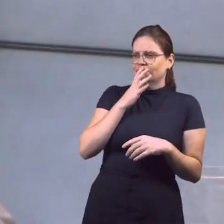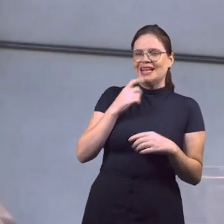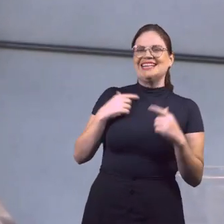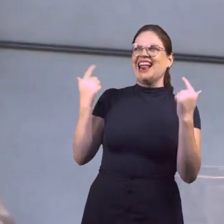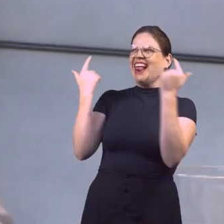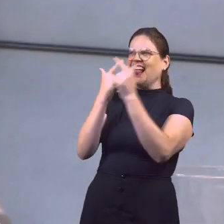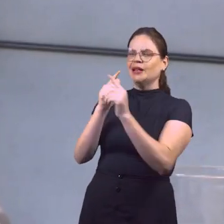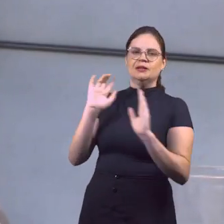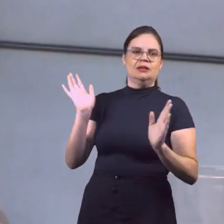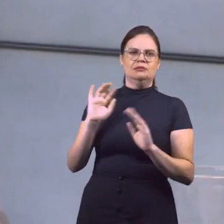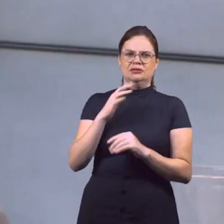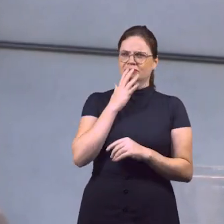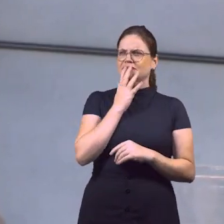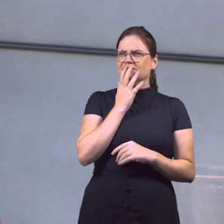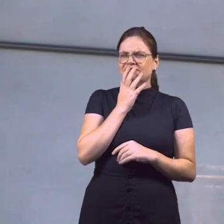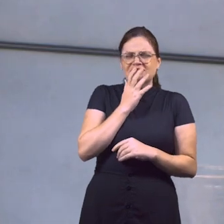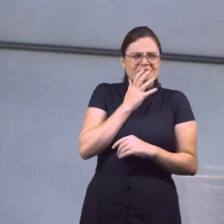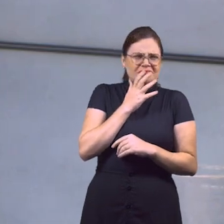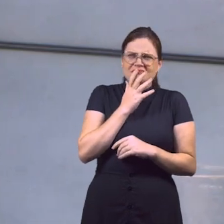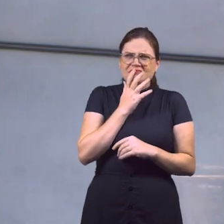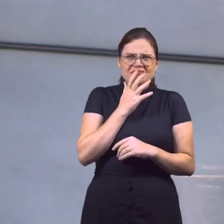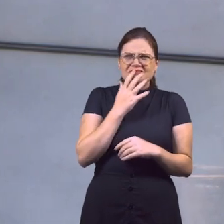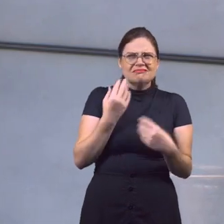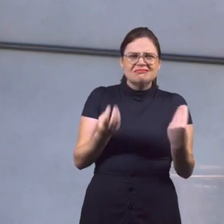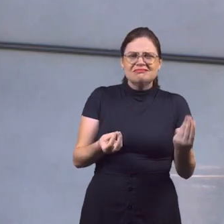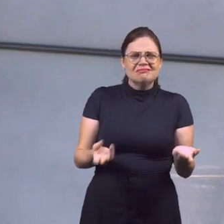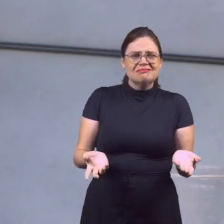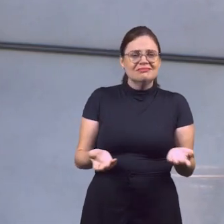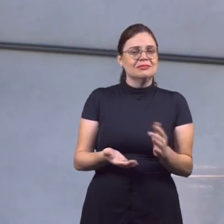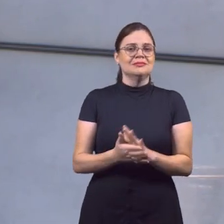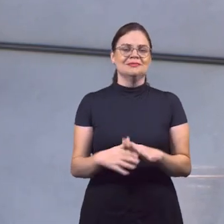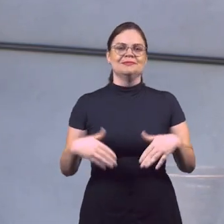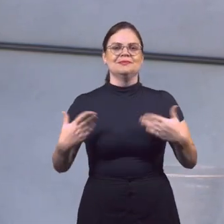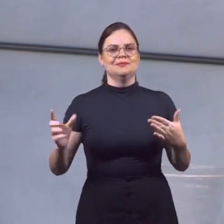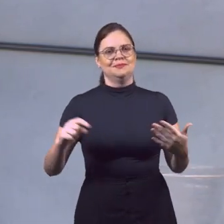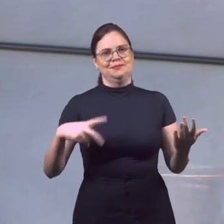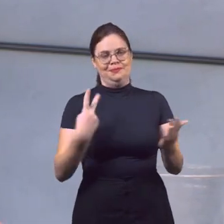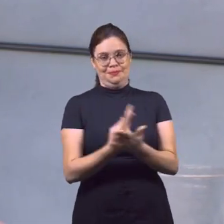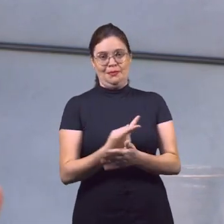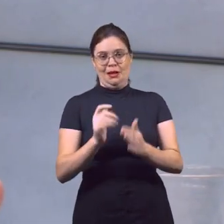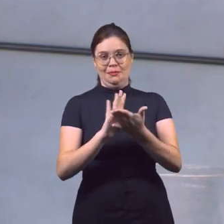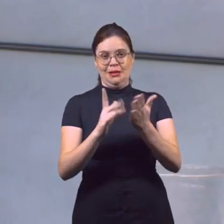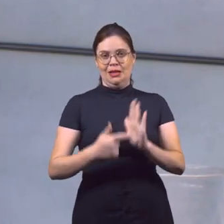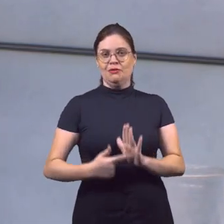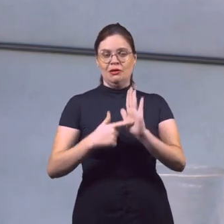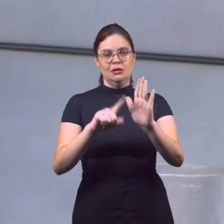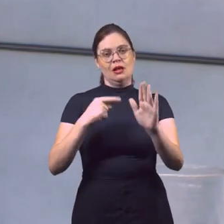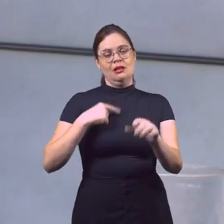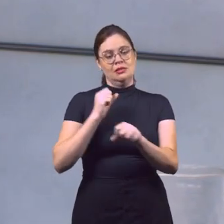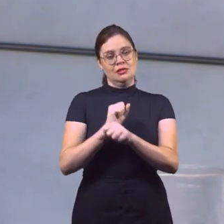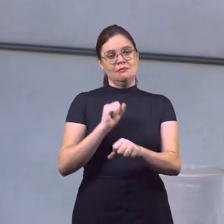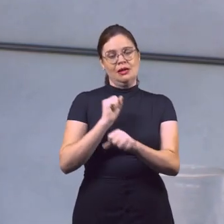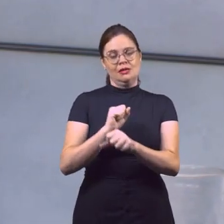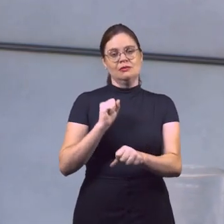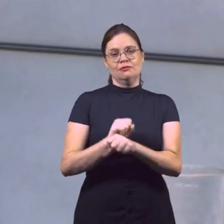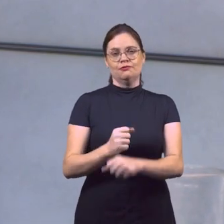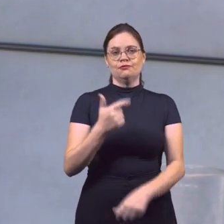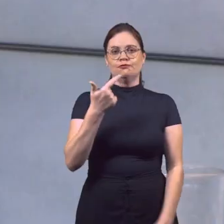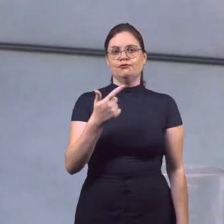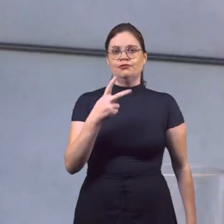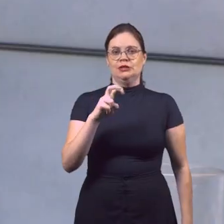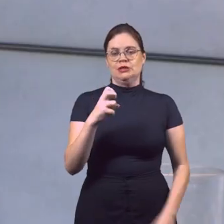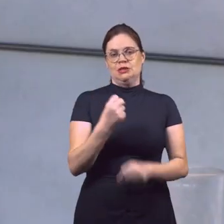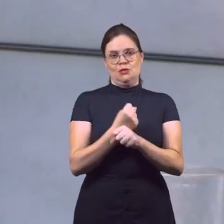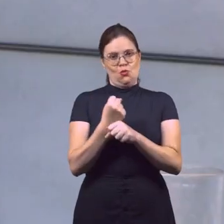sua idade, né? Sim, E a palavra ela menciona que ela esperou por 25 anos e essa promessa ela veio se cumprir na vida de